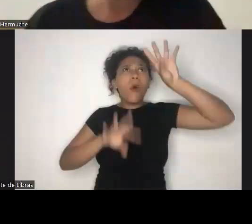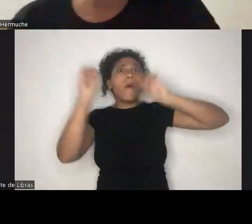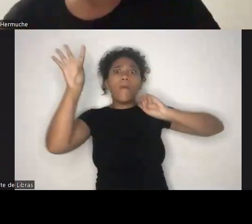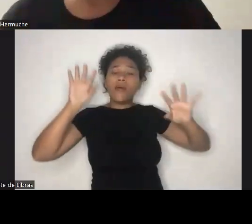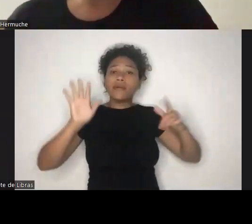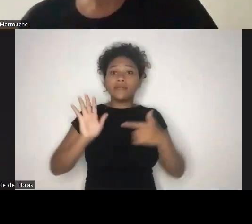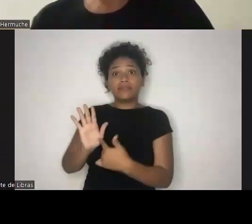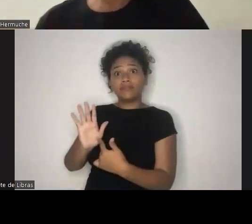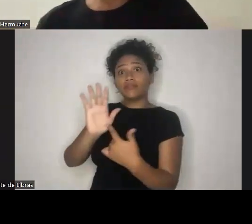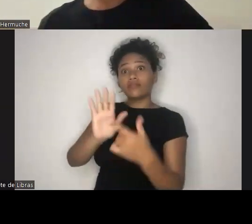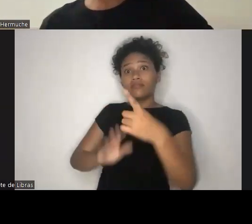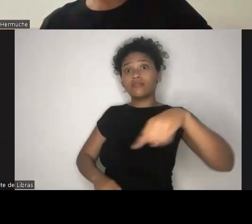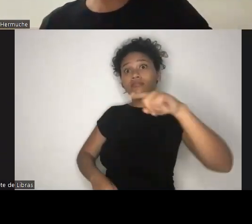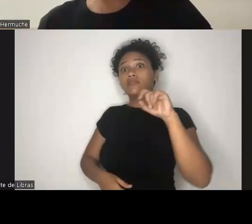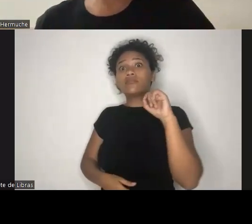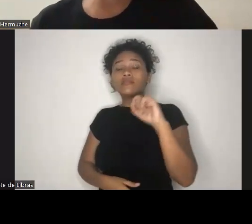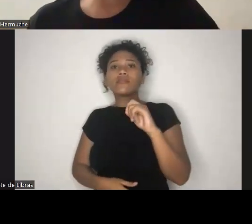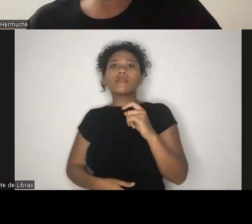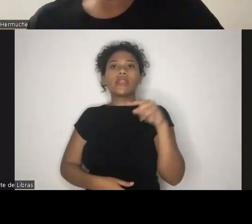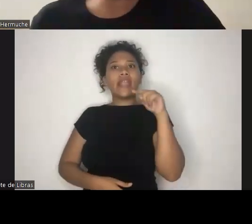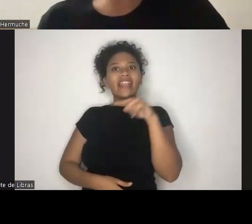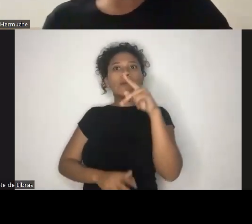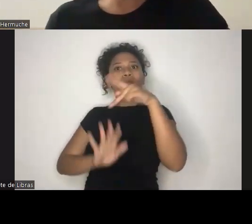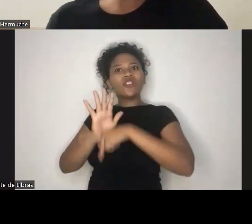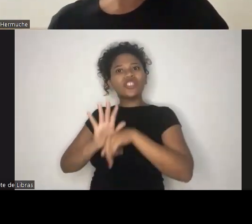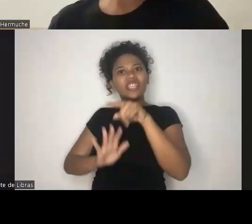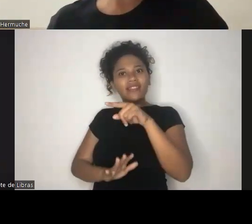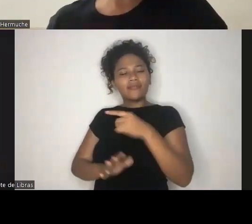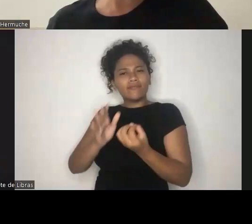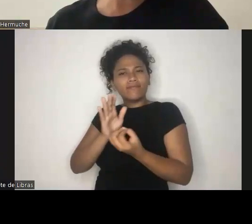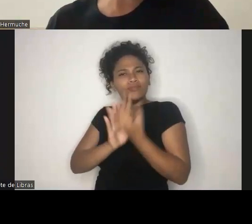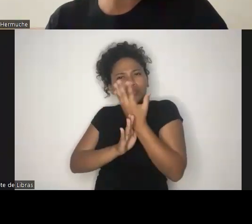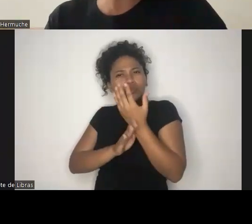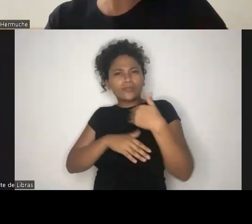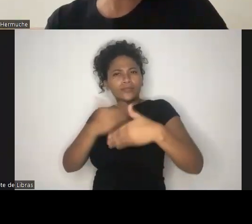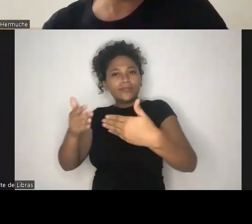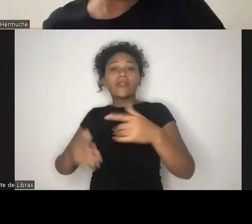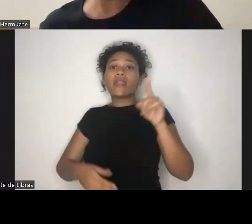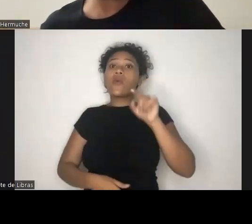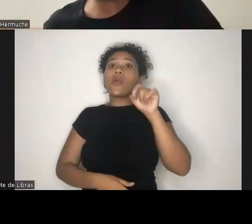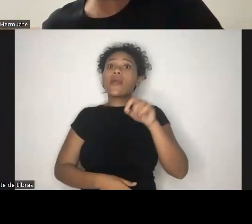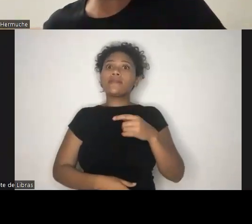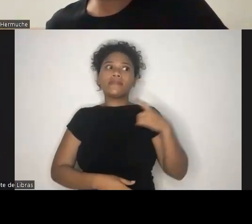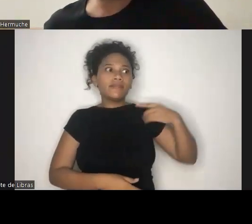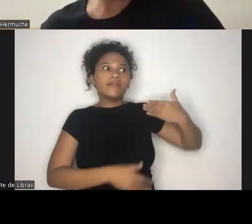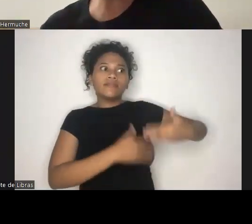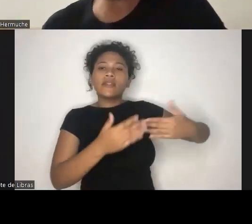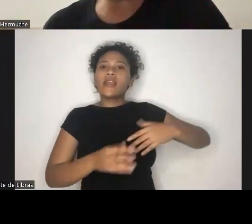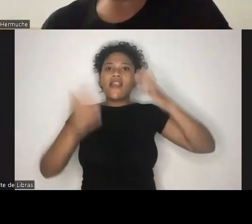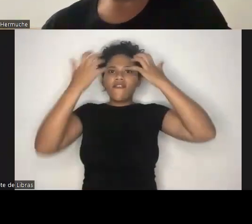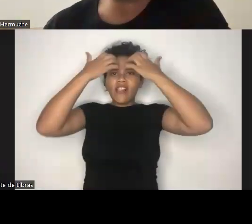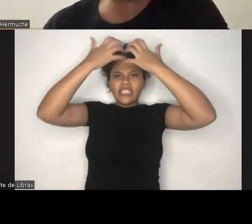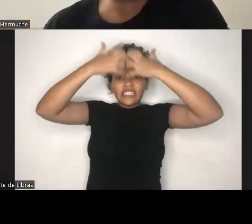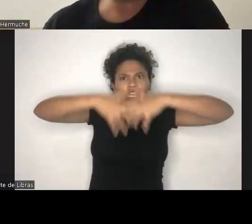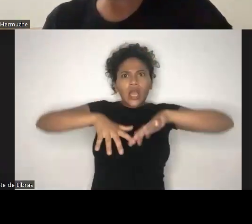Que esse projeto de ele passou por todo aquela reflexão de